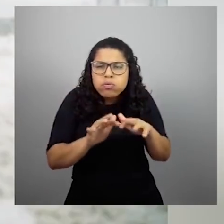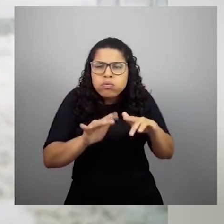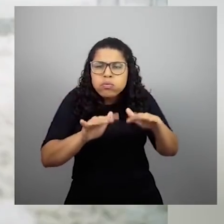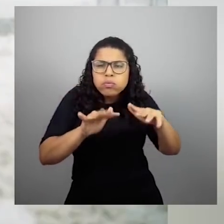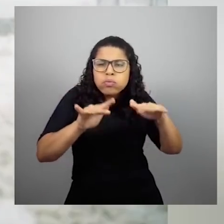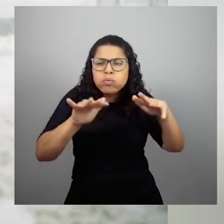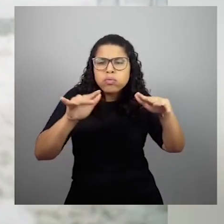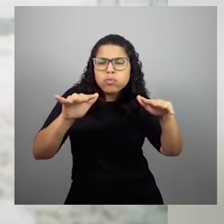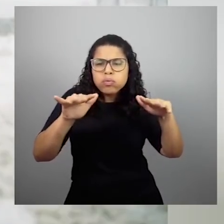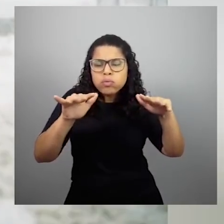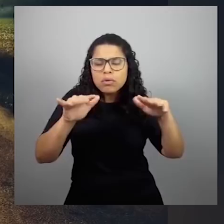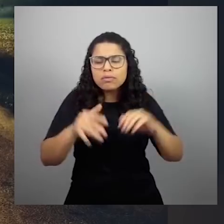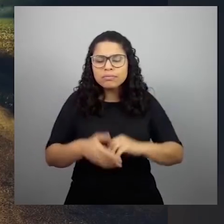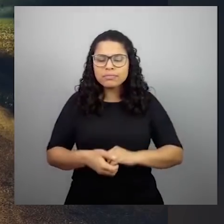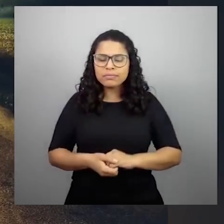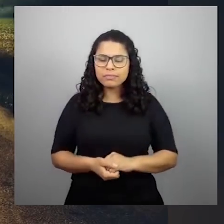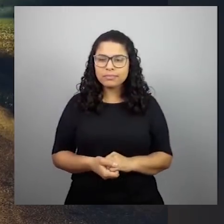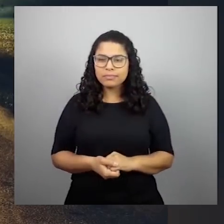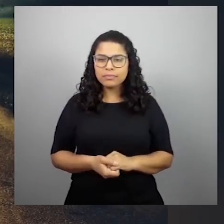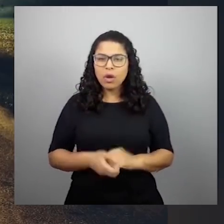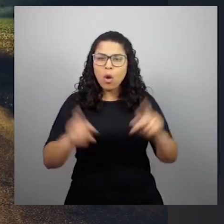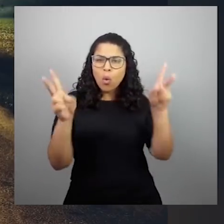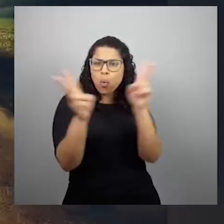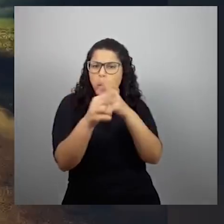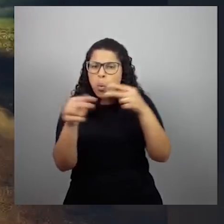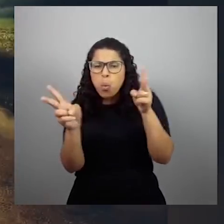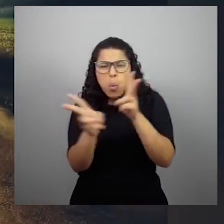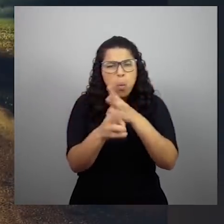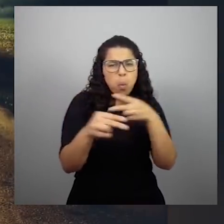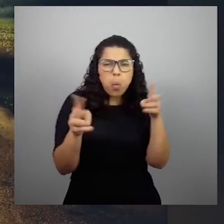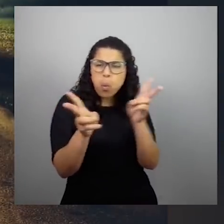de neve. E esse vendaval!